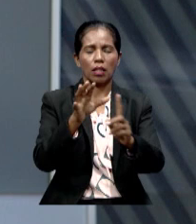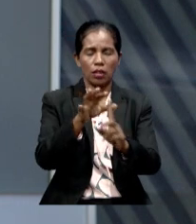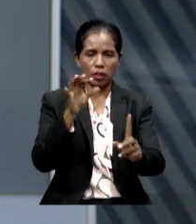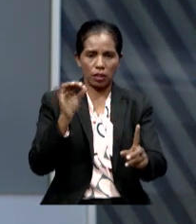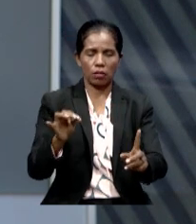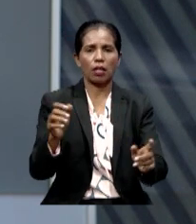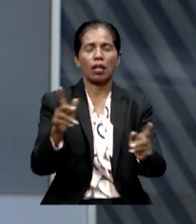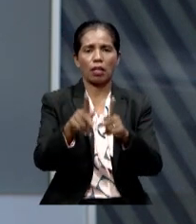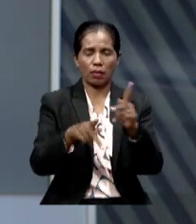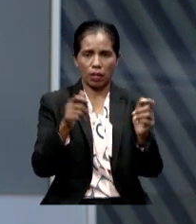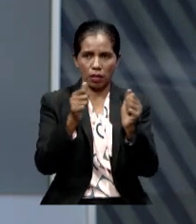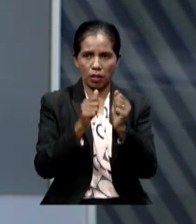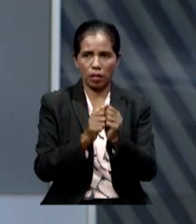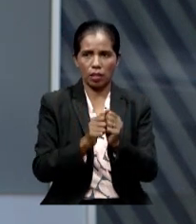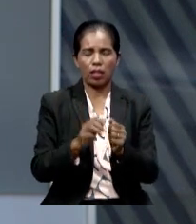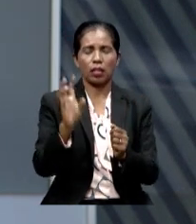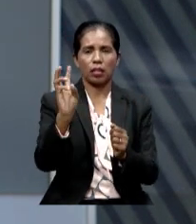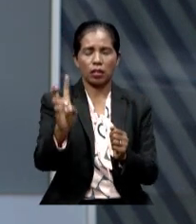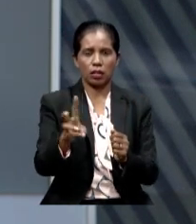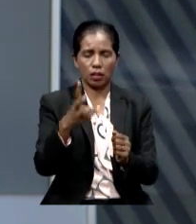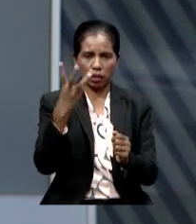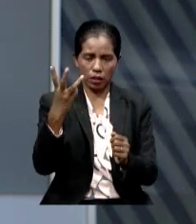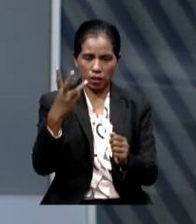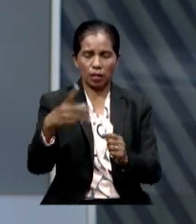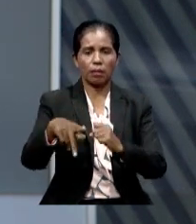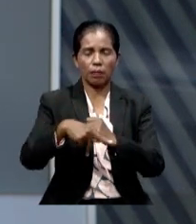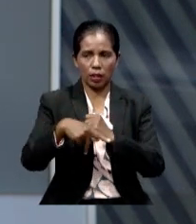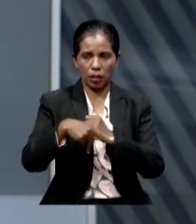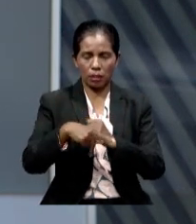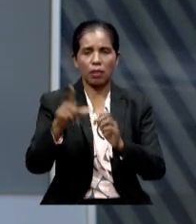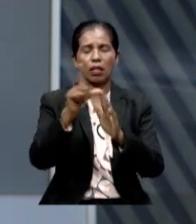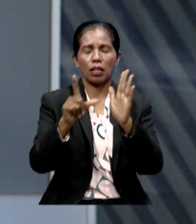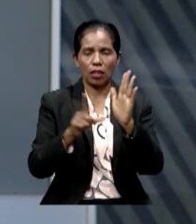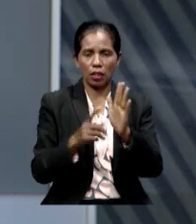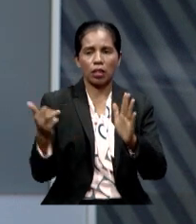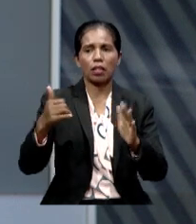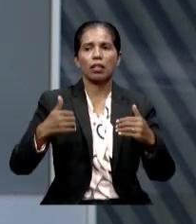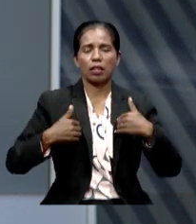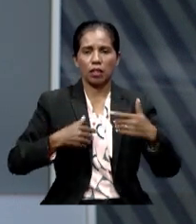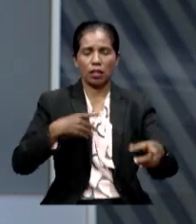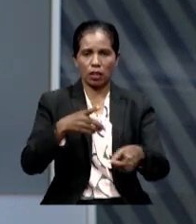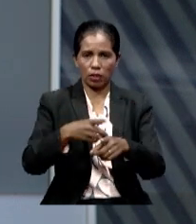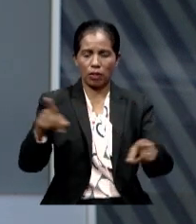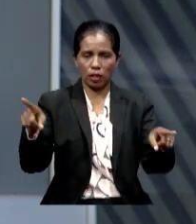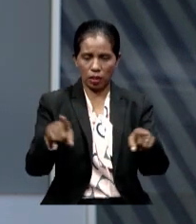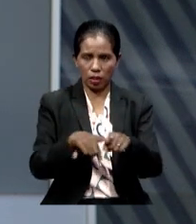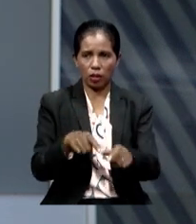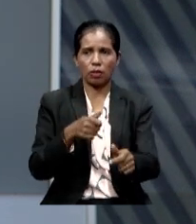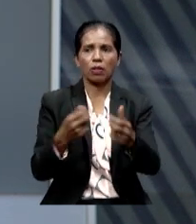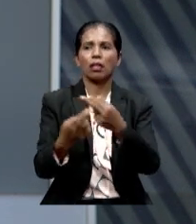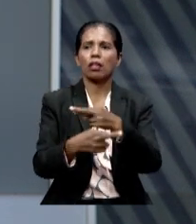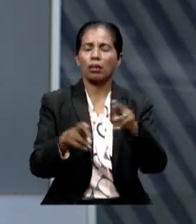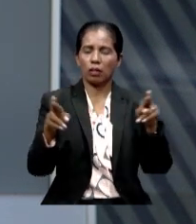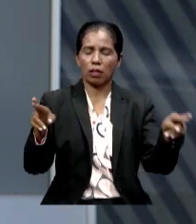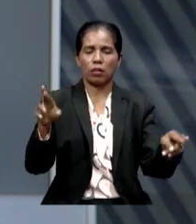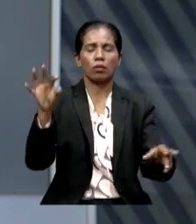a 17 partidos. Também a lei de CNB direito a nessa. E baseia o resultado do voto na